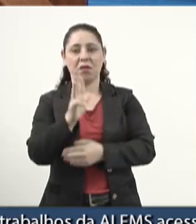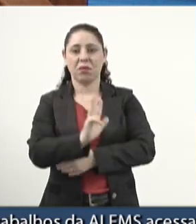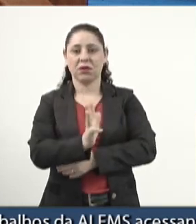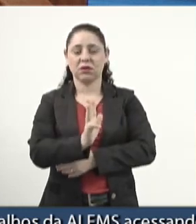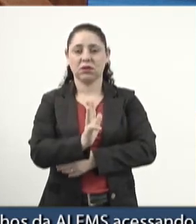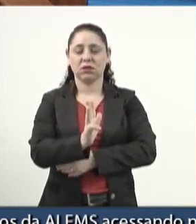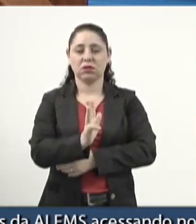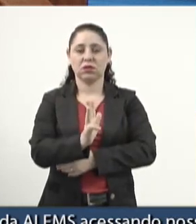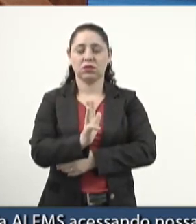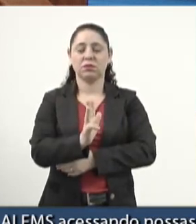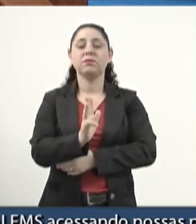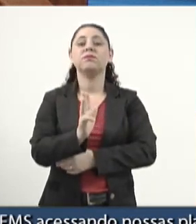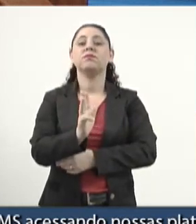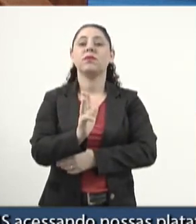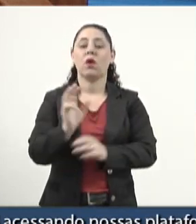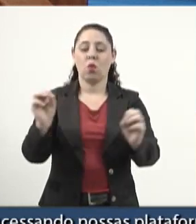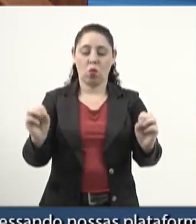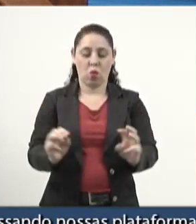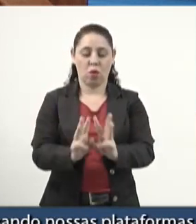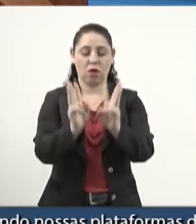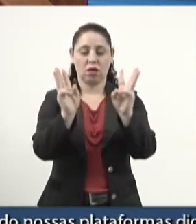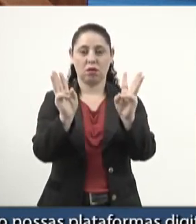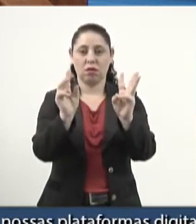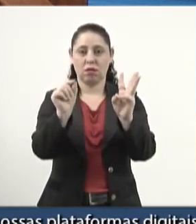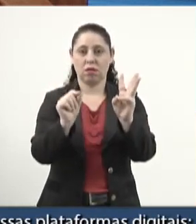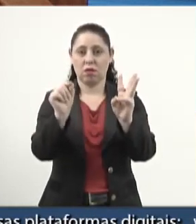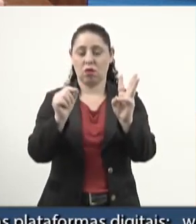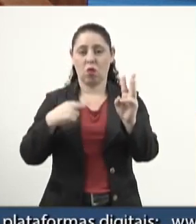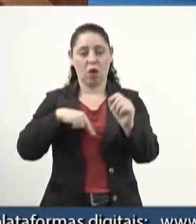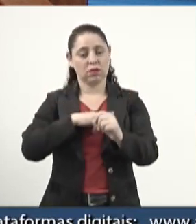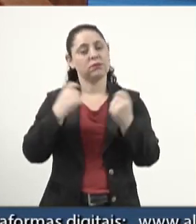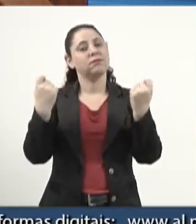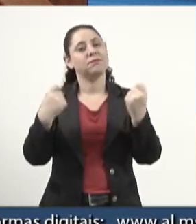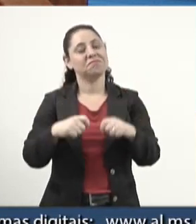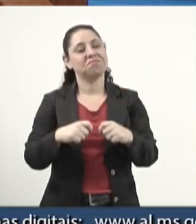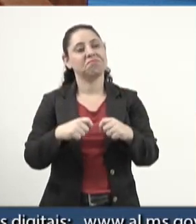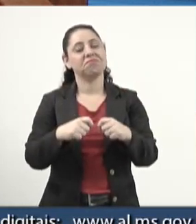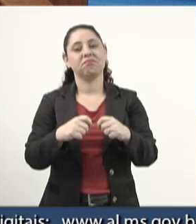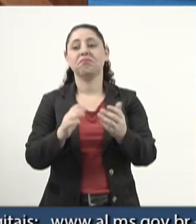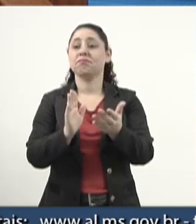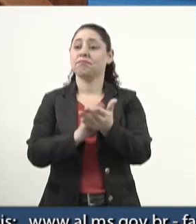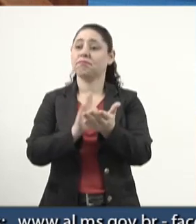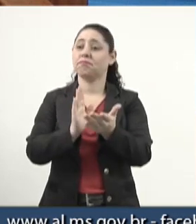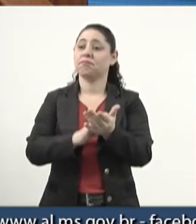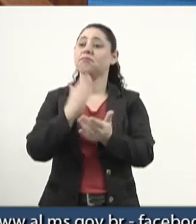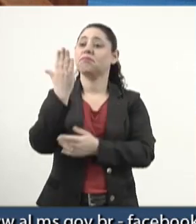presidente Lula na Assembleia da ONU, e que a gente tem que felicitar o nosso presidente,